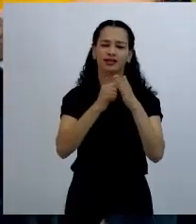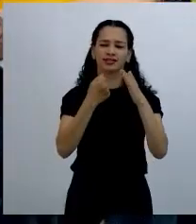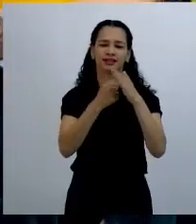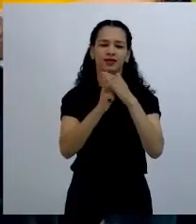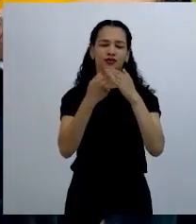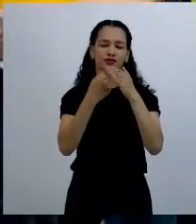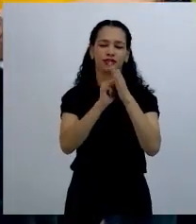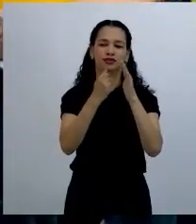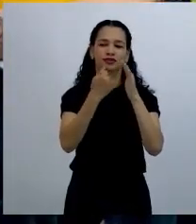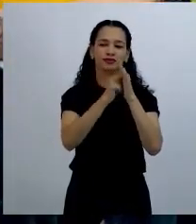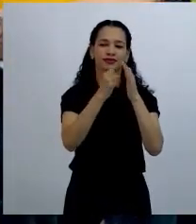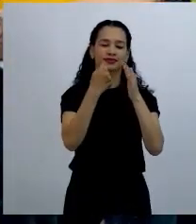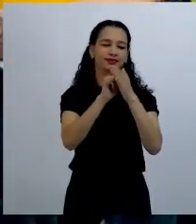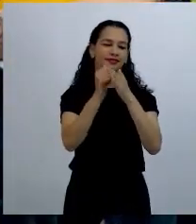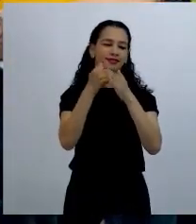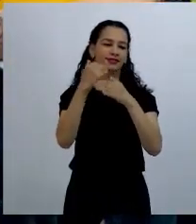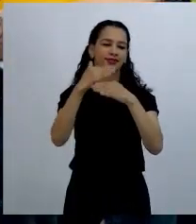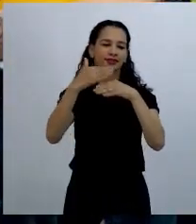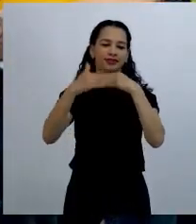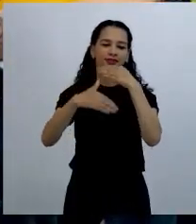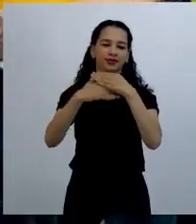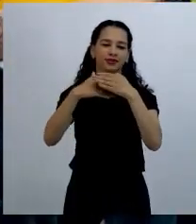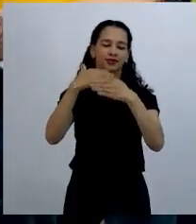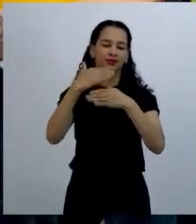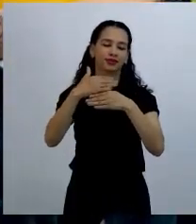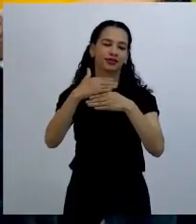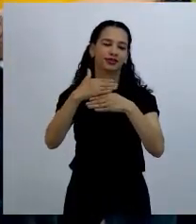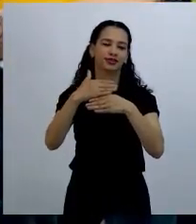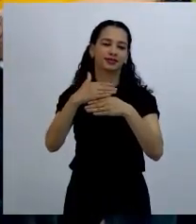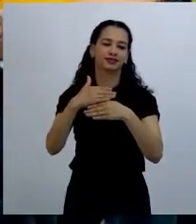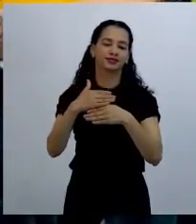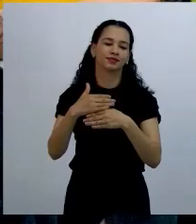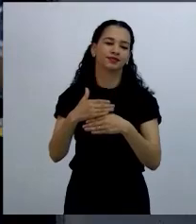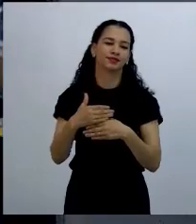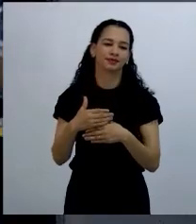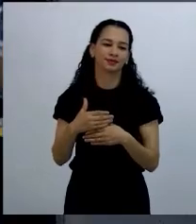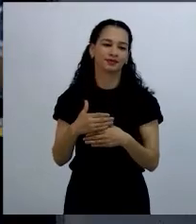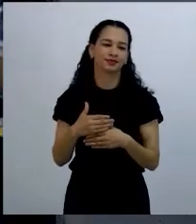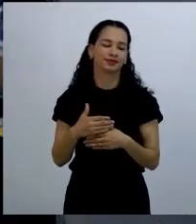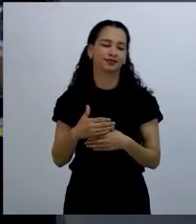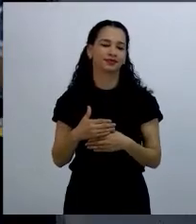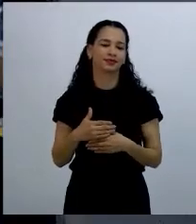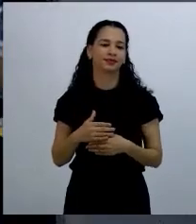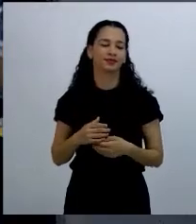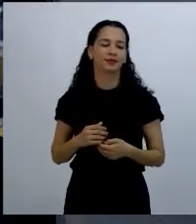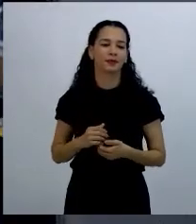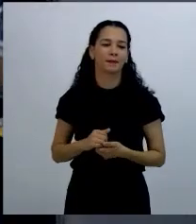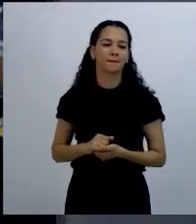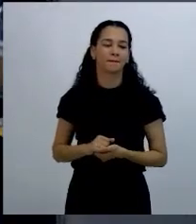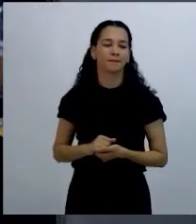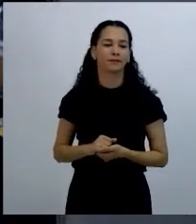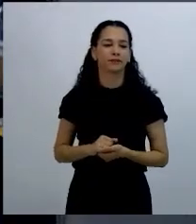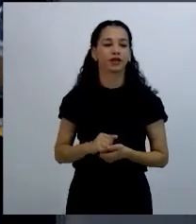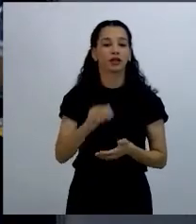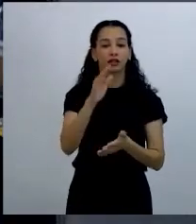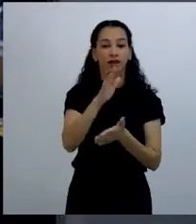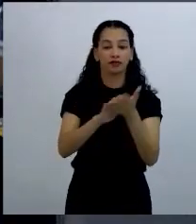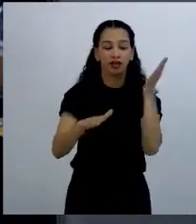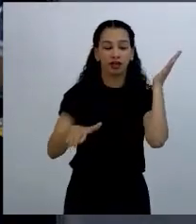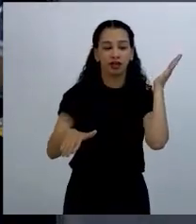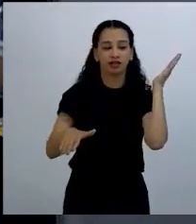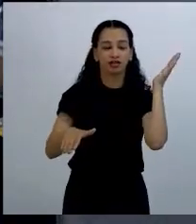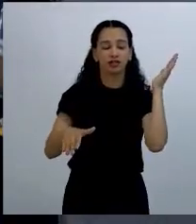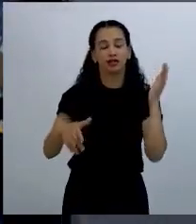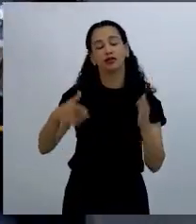obras eu vi o dnit colocar isso na viagem que eu fiz ontem viu mas rapaz aquela Estrada até agora né até Aracaju eu